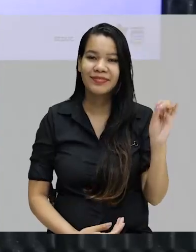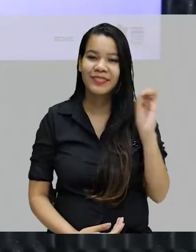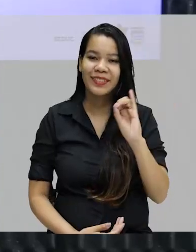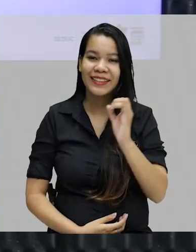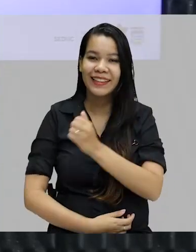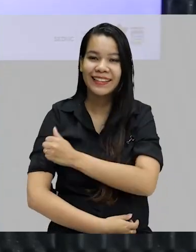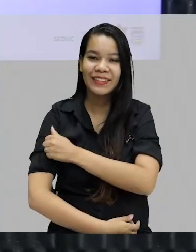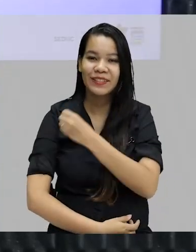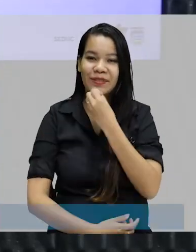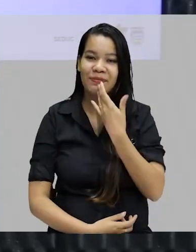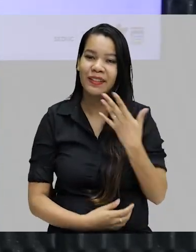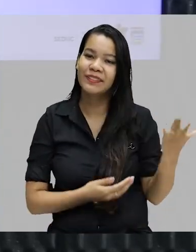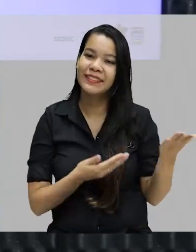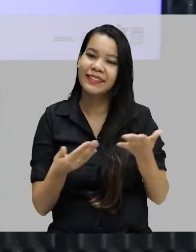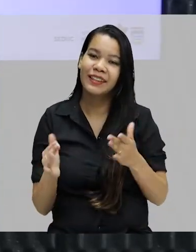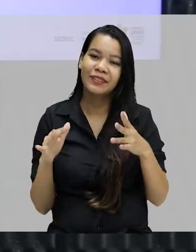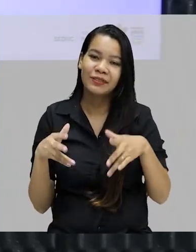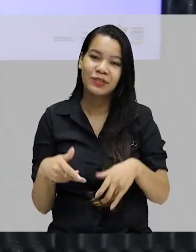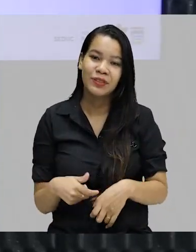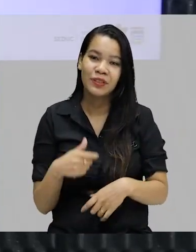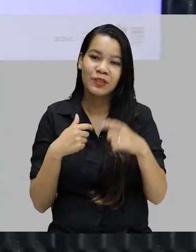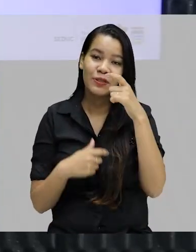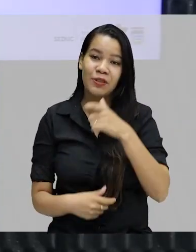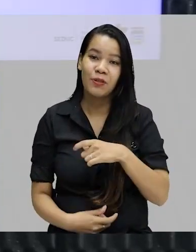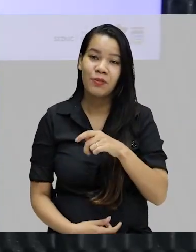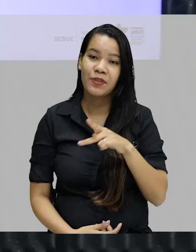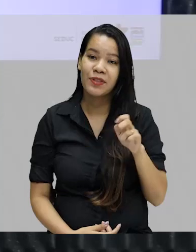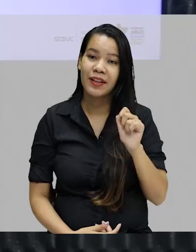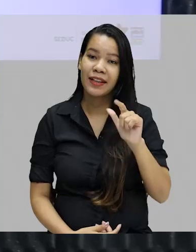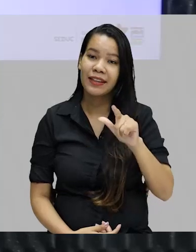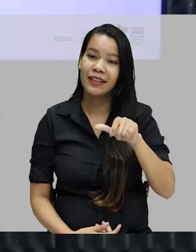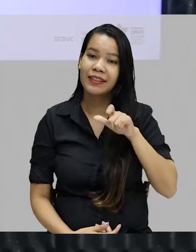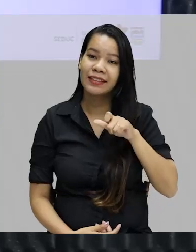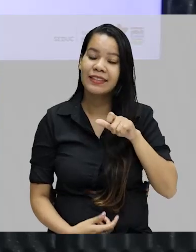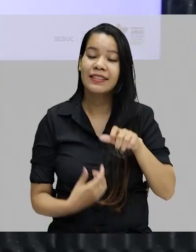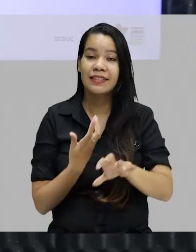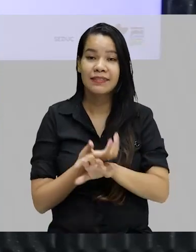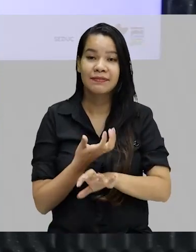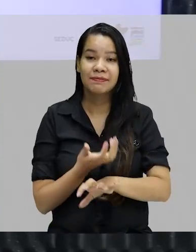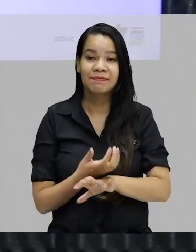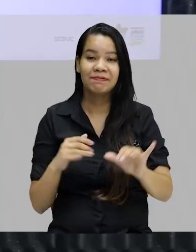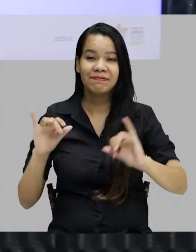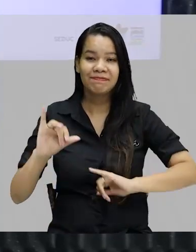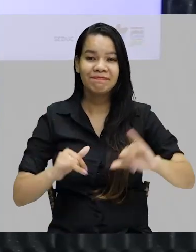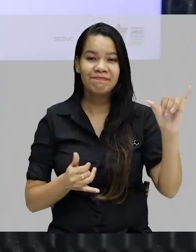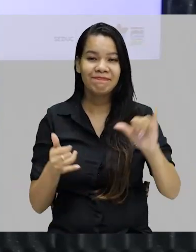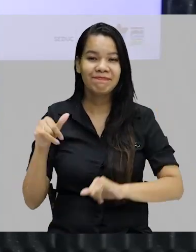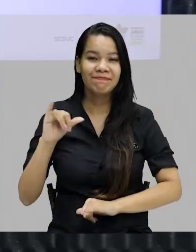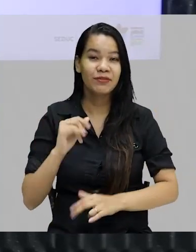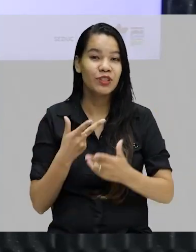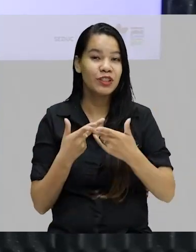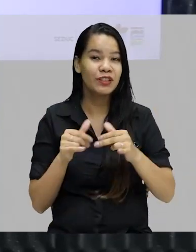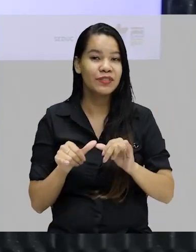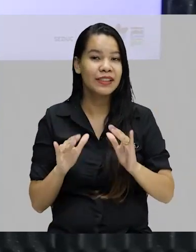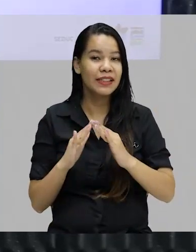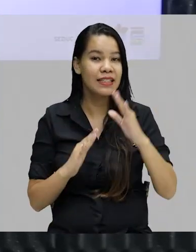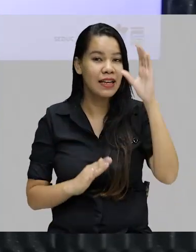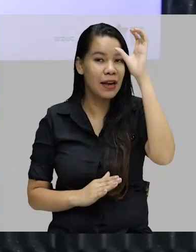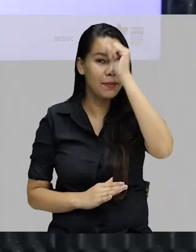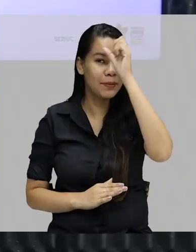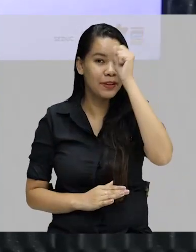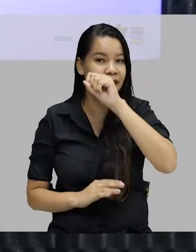Olá, turma, sejam todos bem-vindos. Professor Alex Ferreira, disciplina Química. Mais uma aula do nosso projeto Fique em